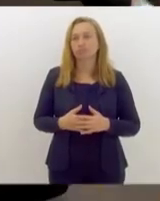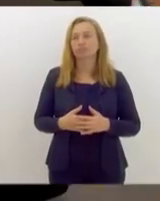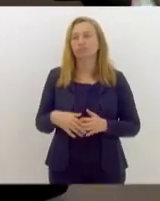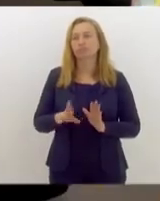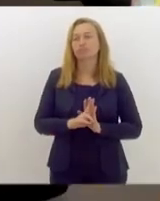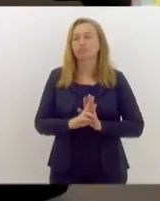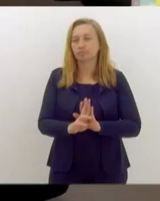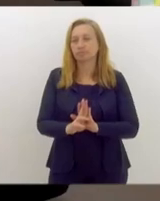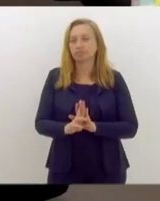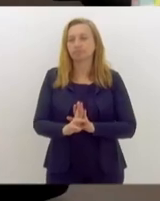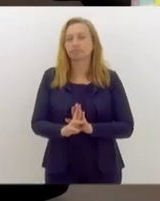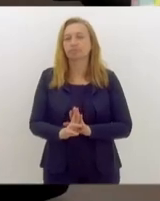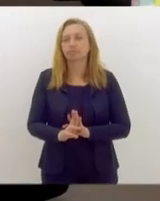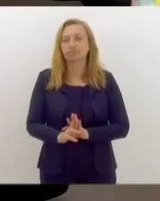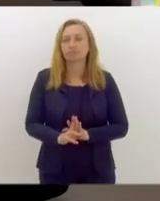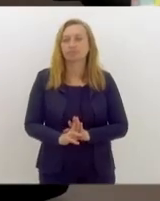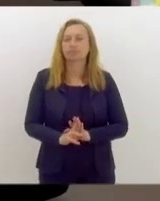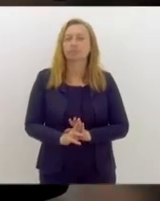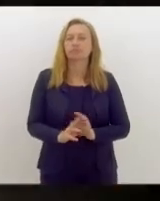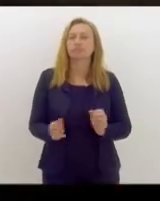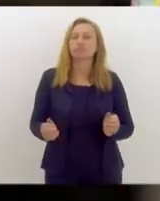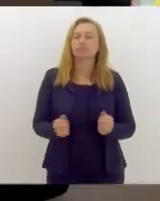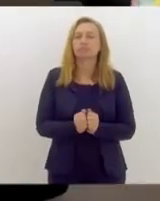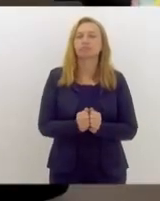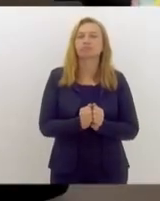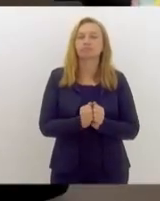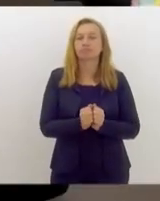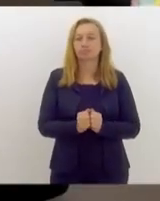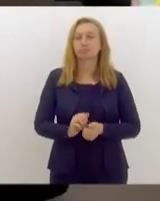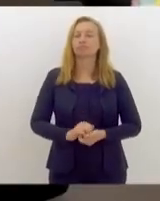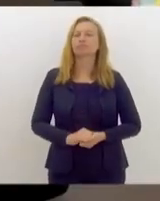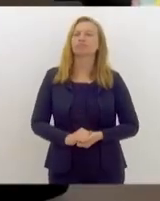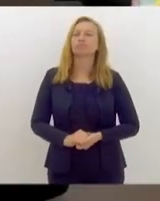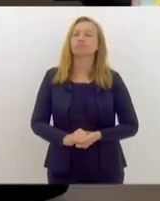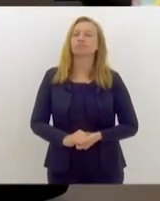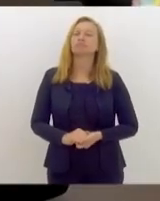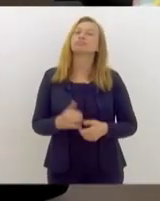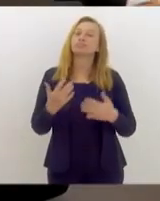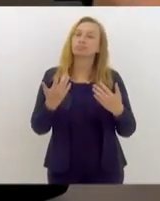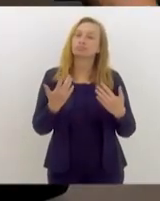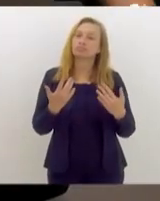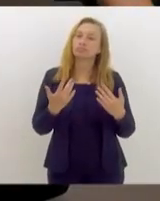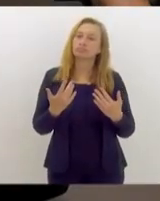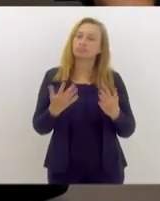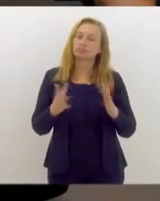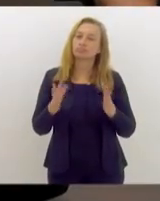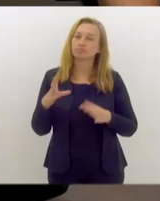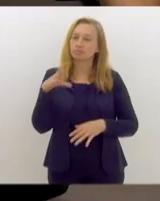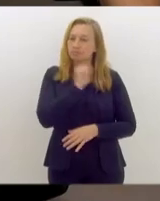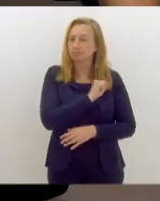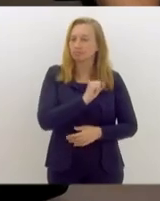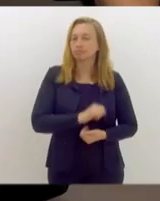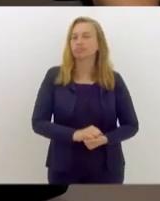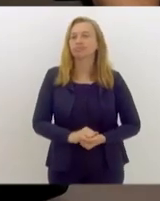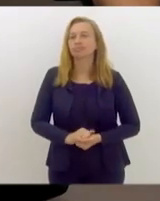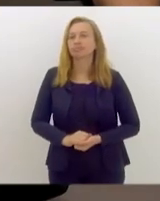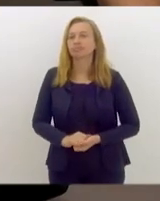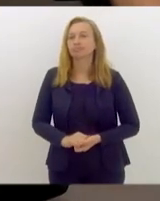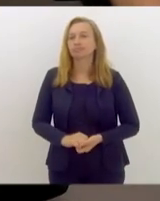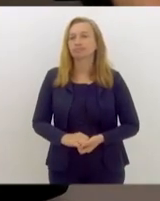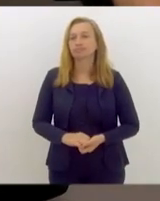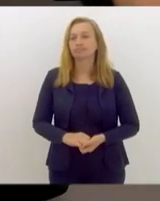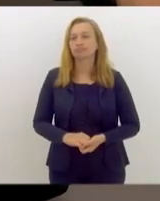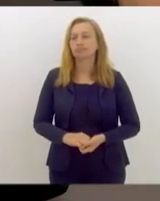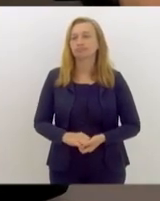assistindo pela telinha. E eu vou aqui complementar rapidamente